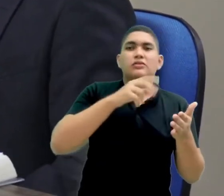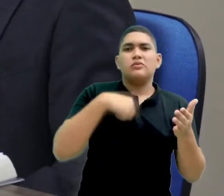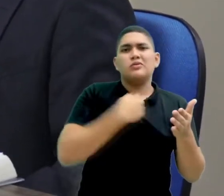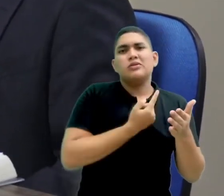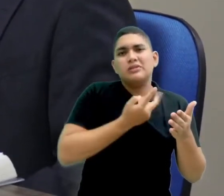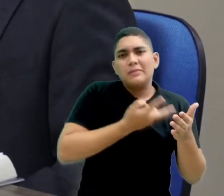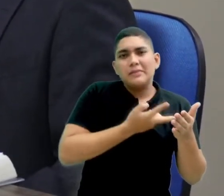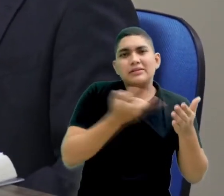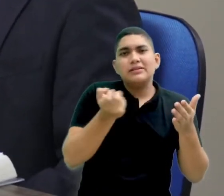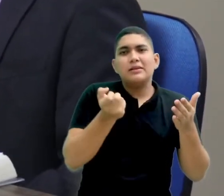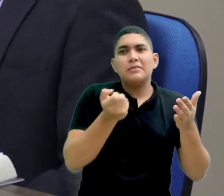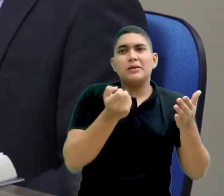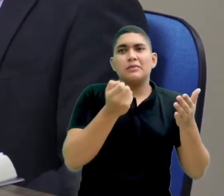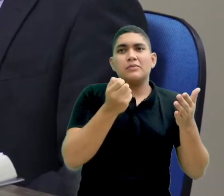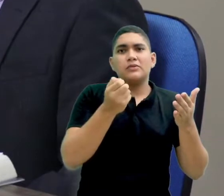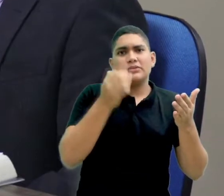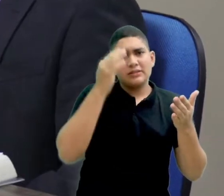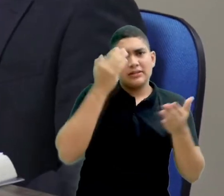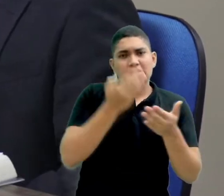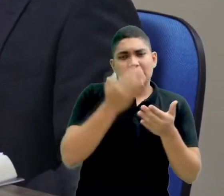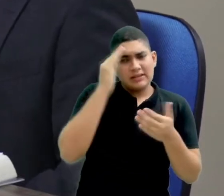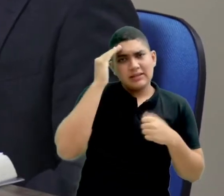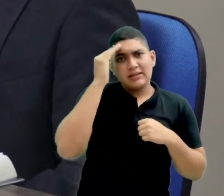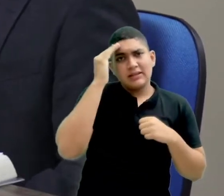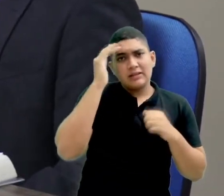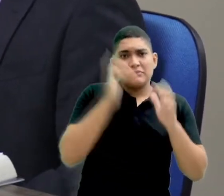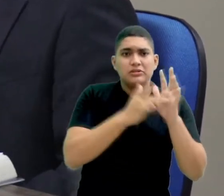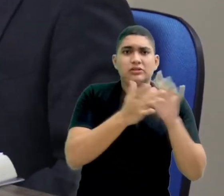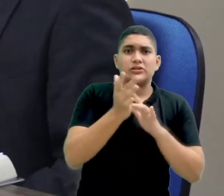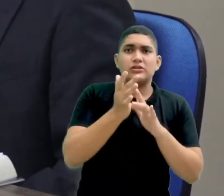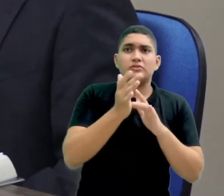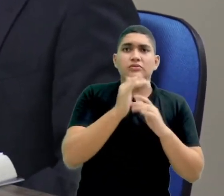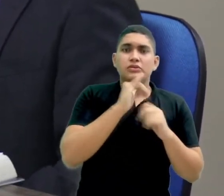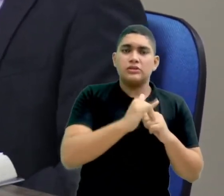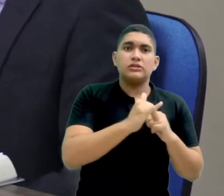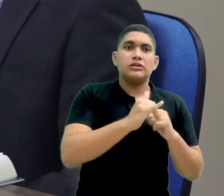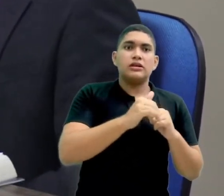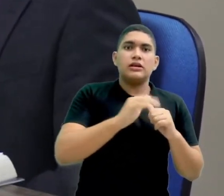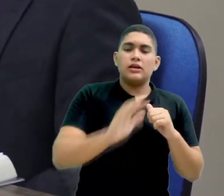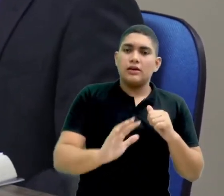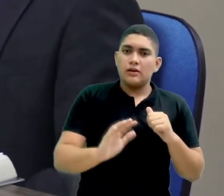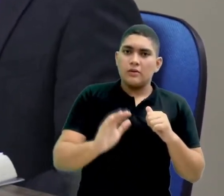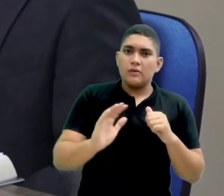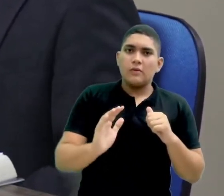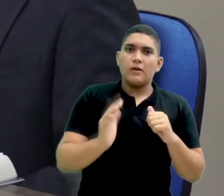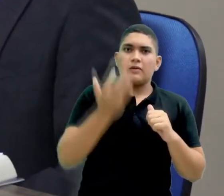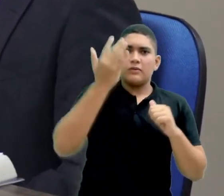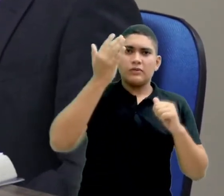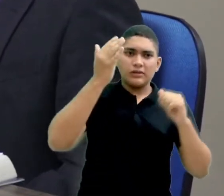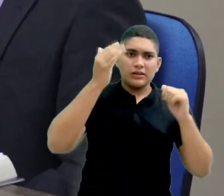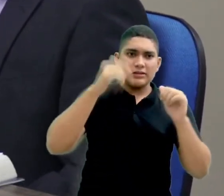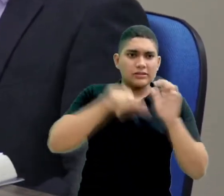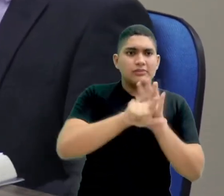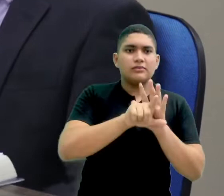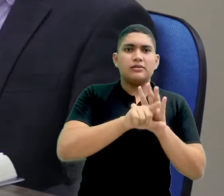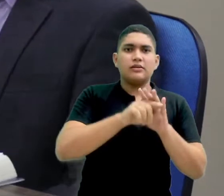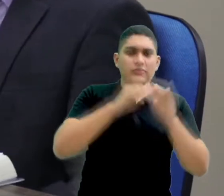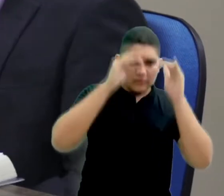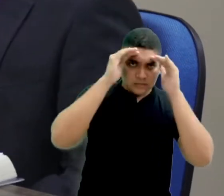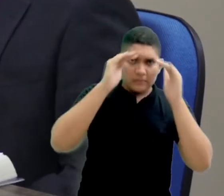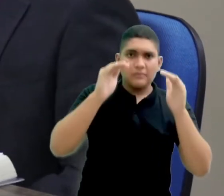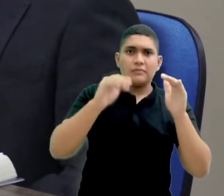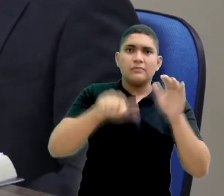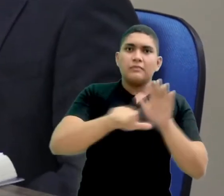ver e entender que Jesus ele ratifica cumprir a lei. Ele viveu a lei, ele nasceu sob a lei, ele ensinou a